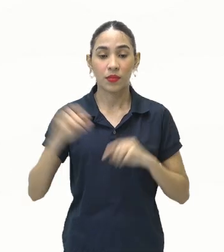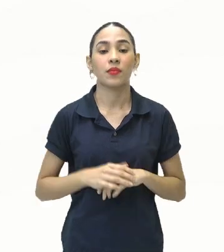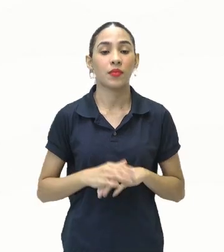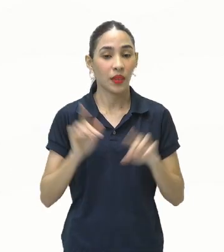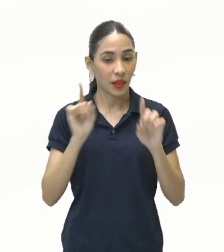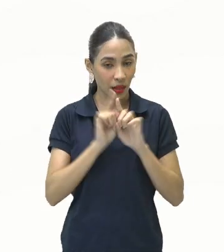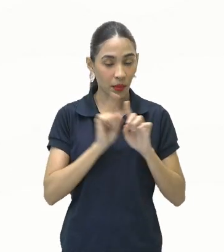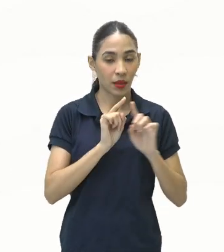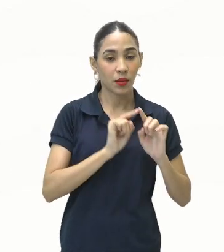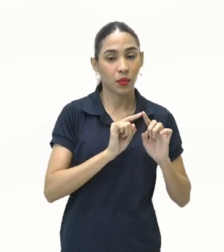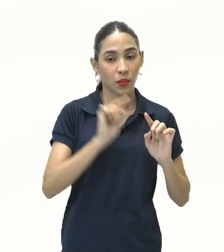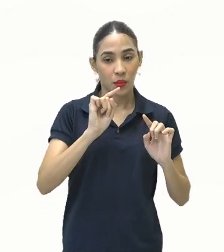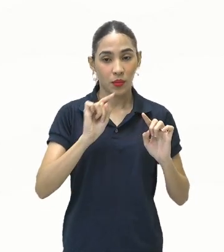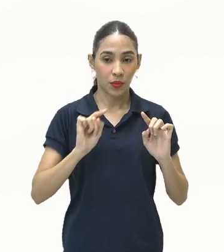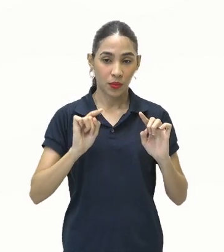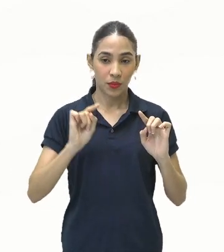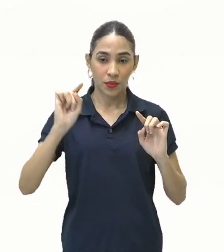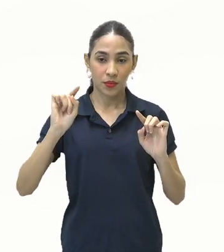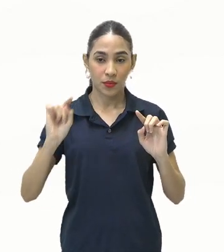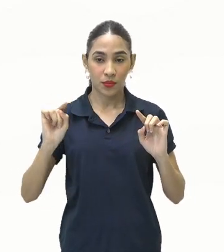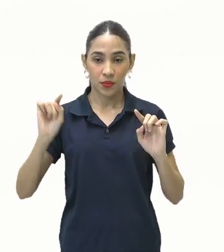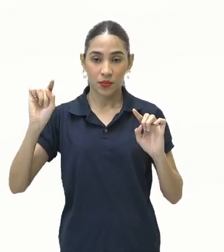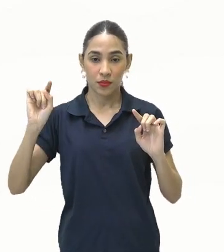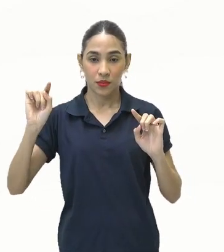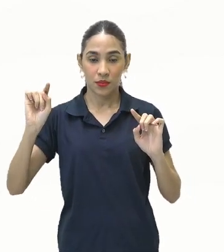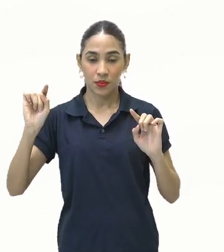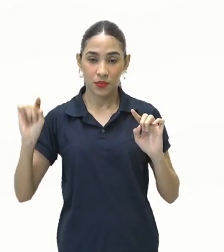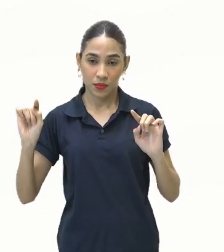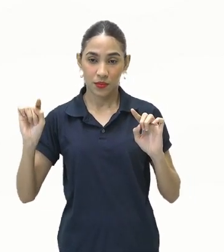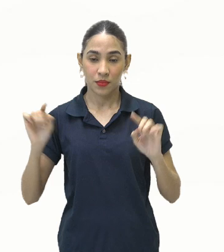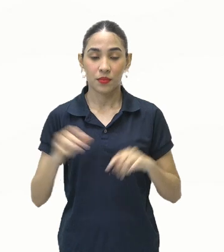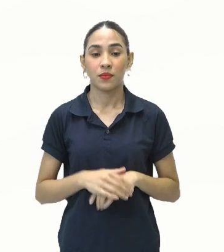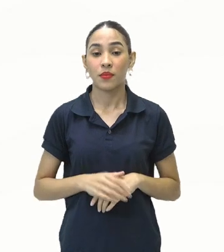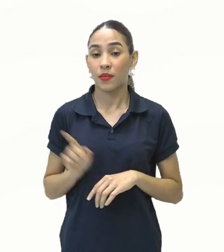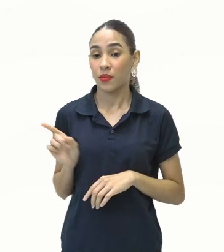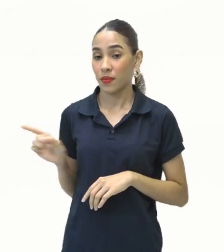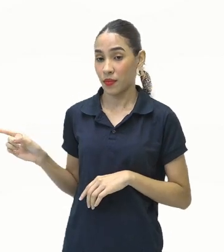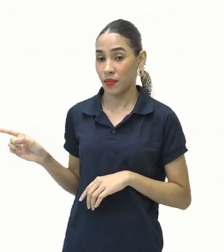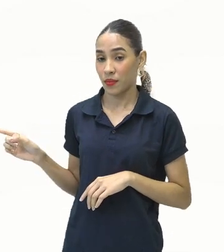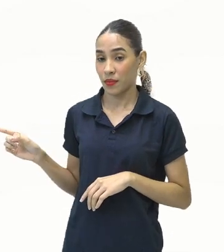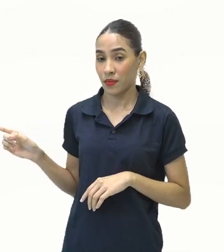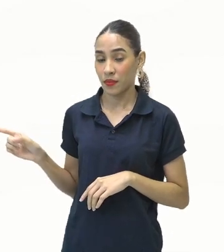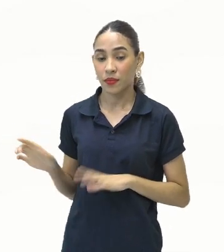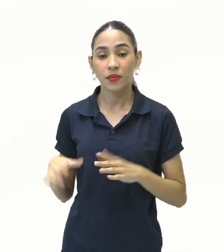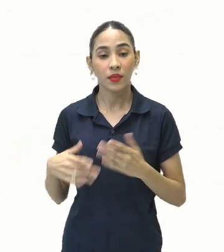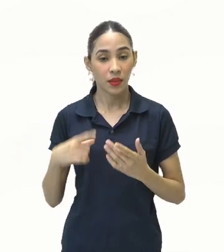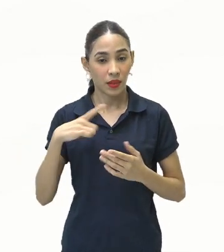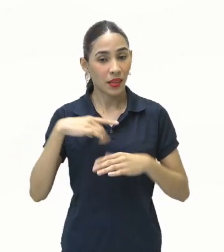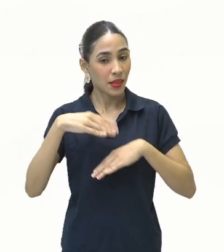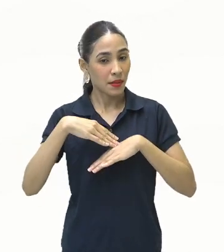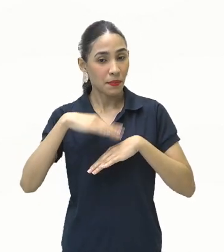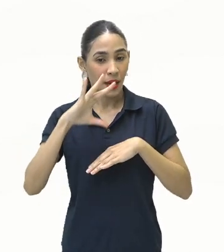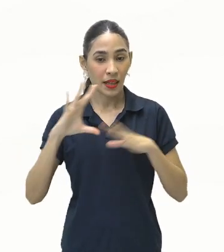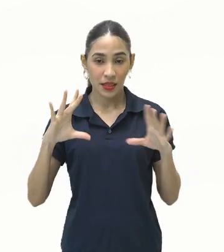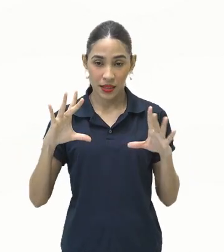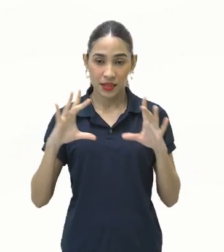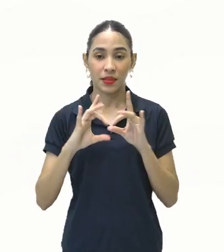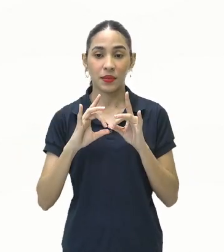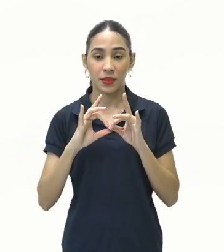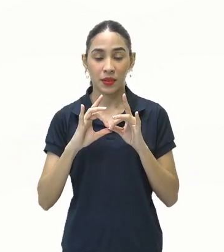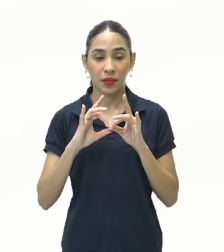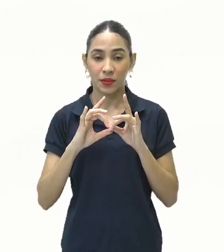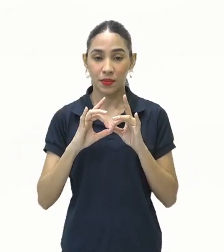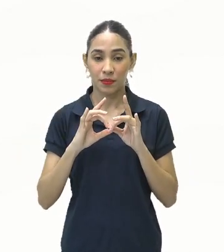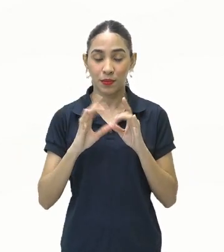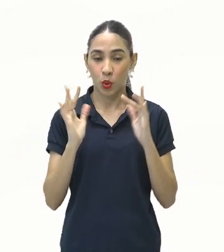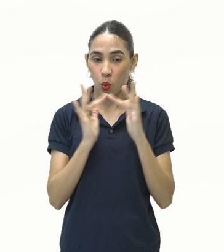2, 3, 4, 5, 6, 7, 8. Então, note que eu tenho muito mais pontos de ligação